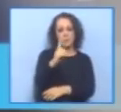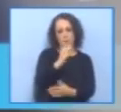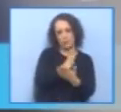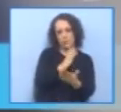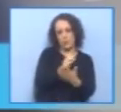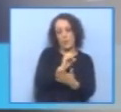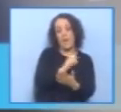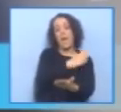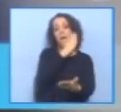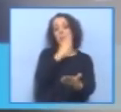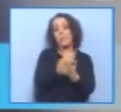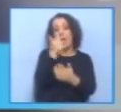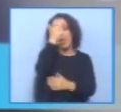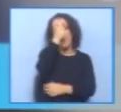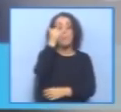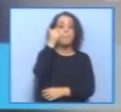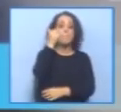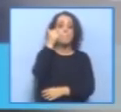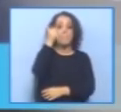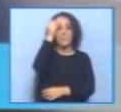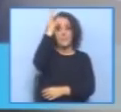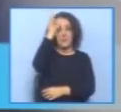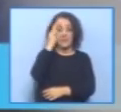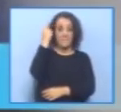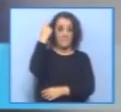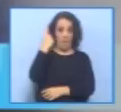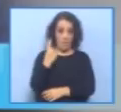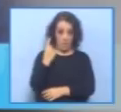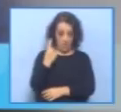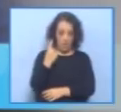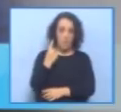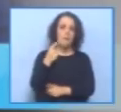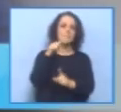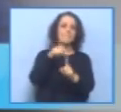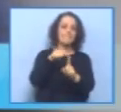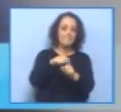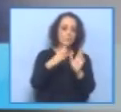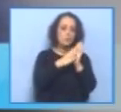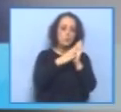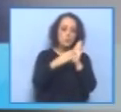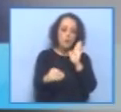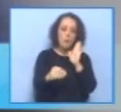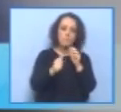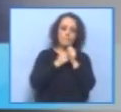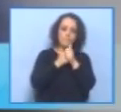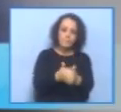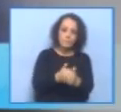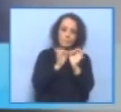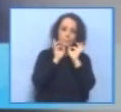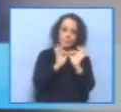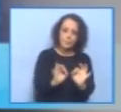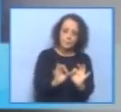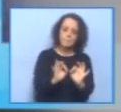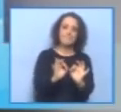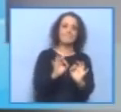mais indicado, mais frutuoso, é esta proposta de catequese familiar. Depois também apresentam